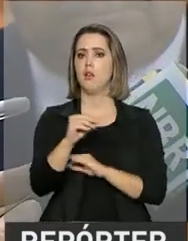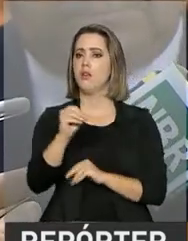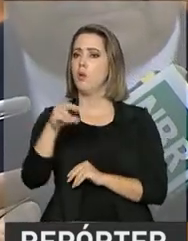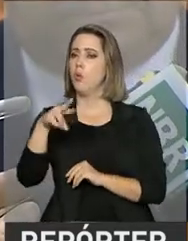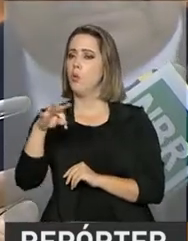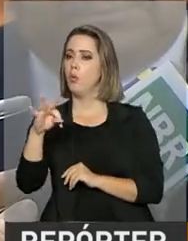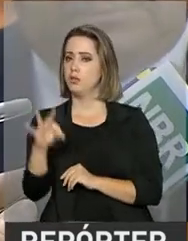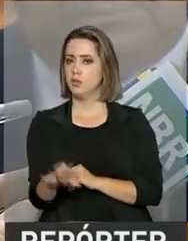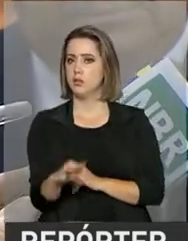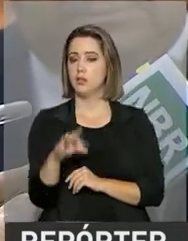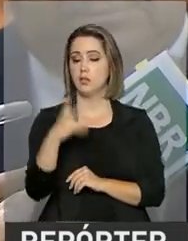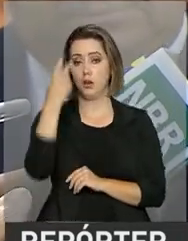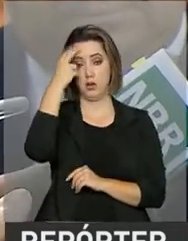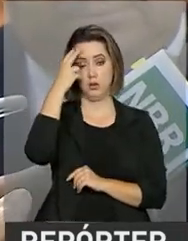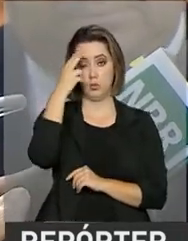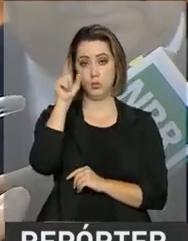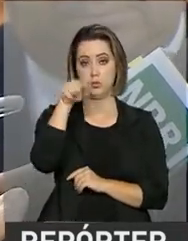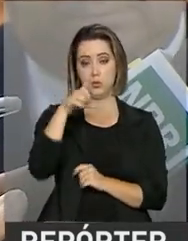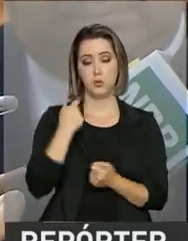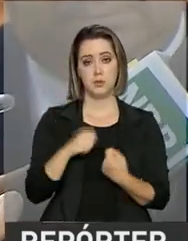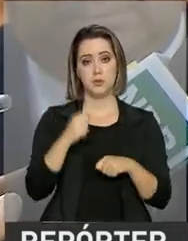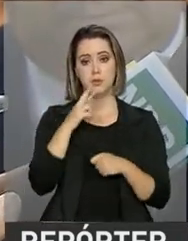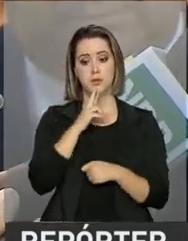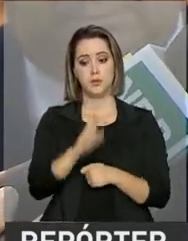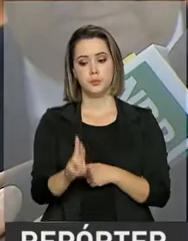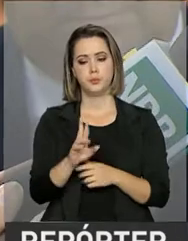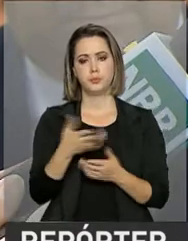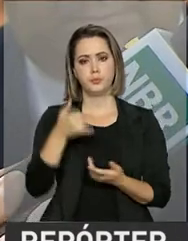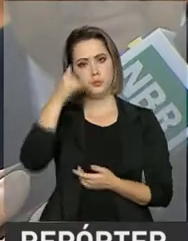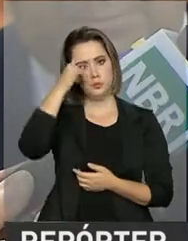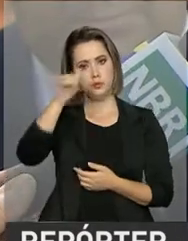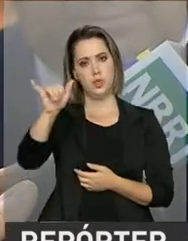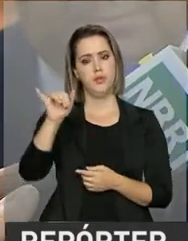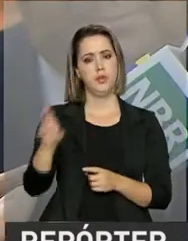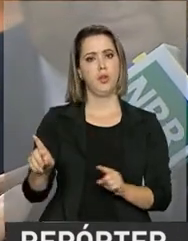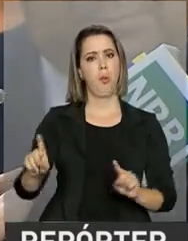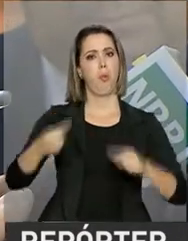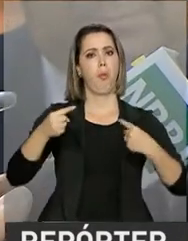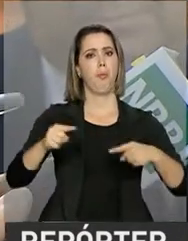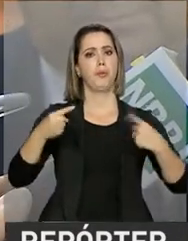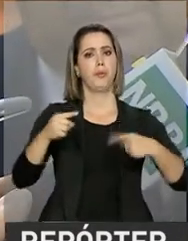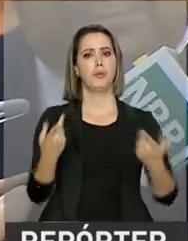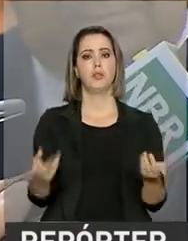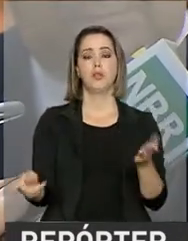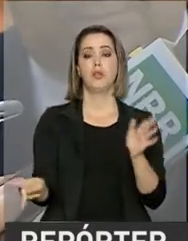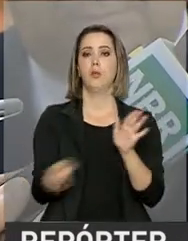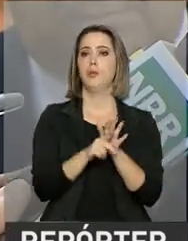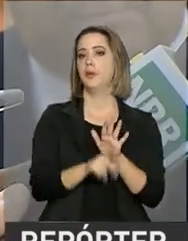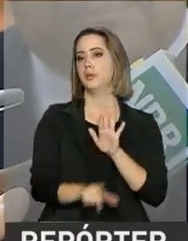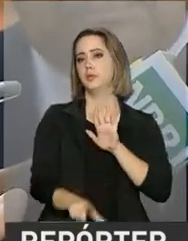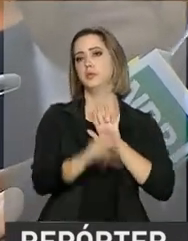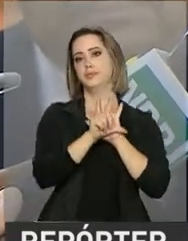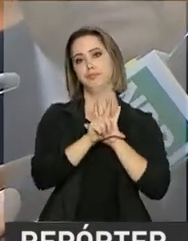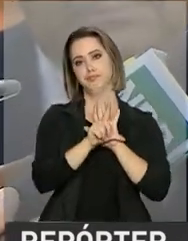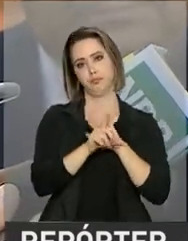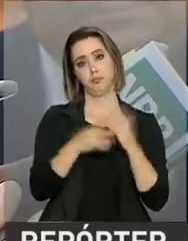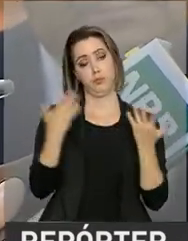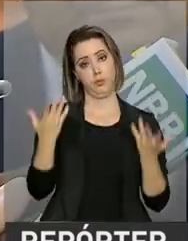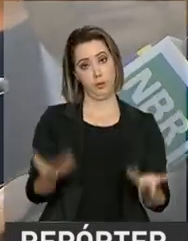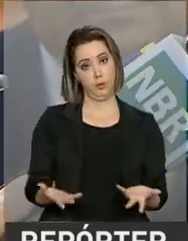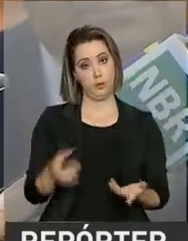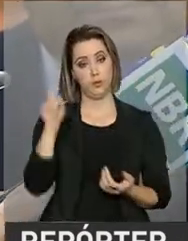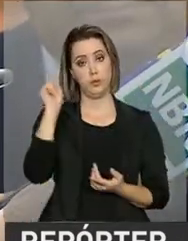tinha que ter resposta para evitar esse processo de crítica destrutiva protelei então nesse sentido a discussão